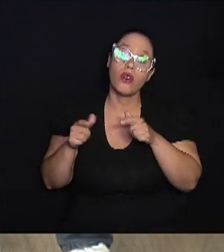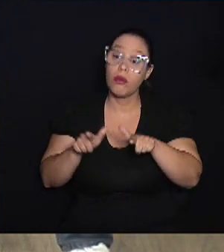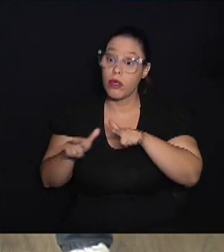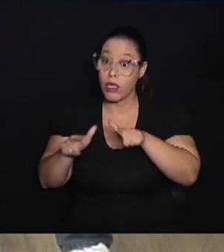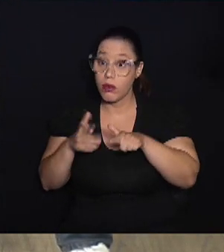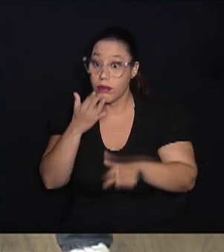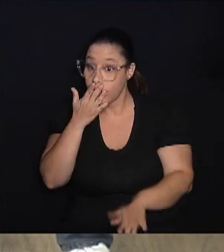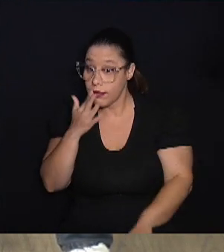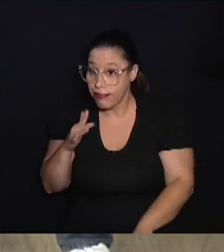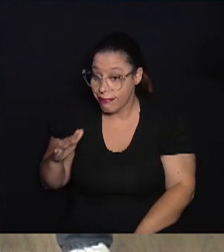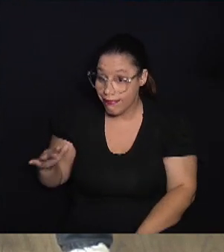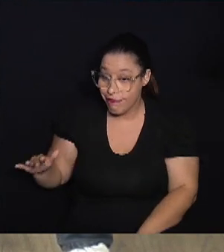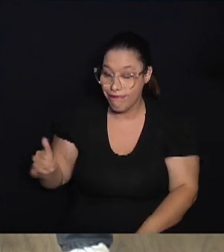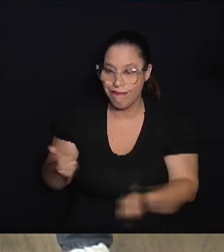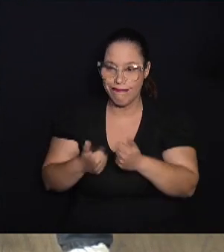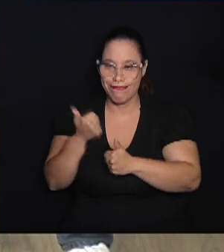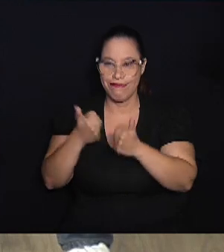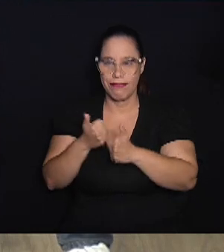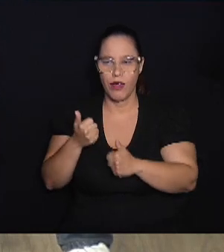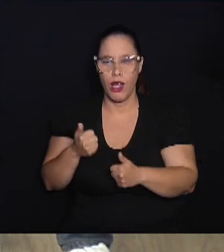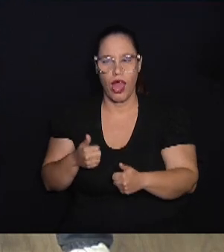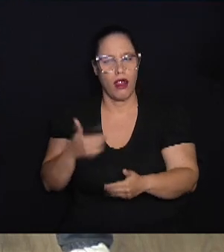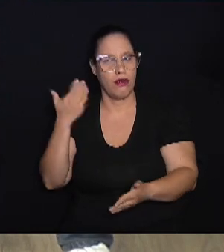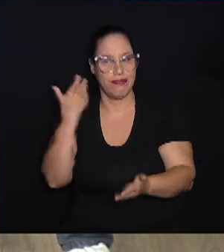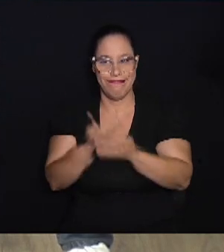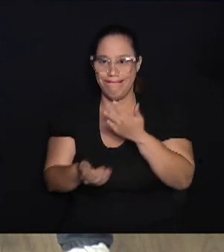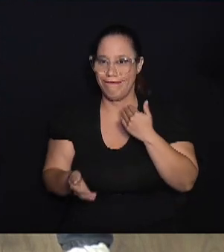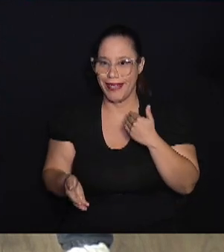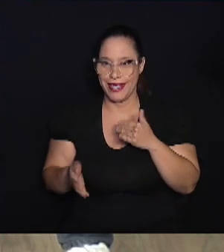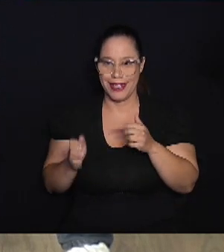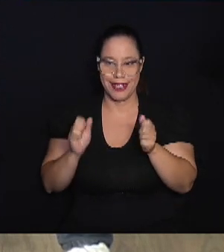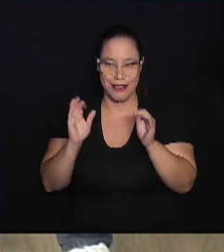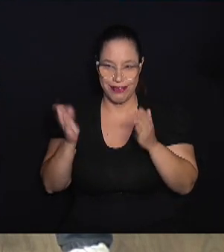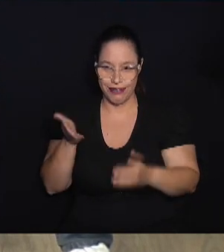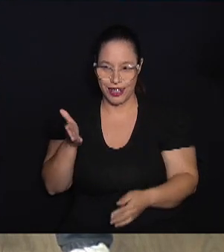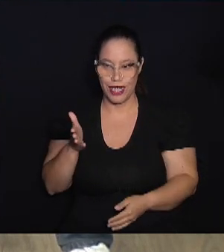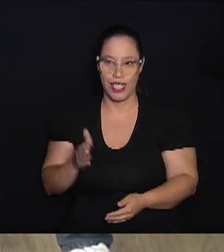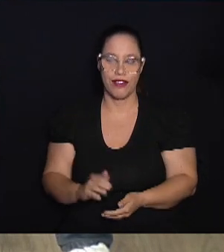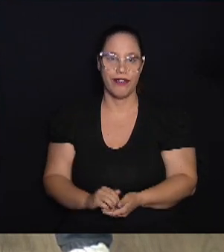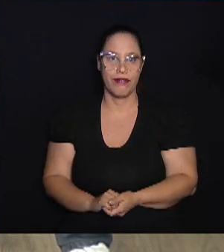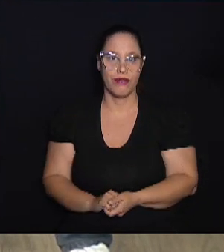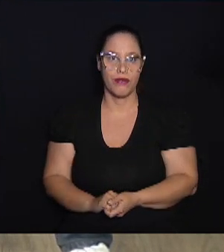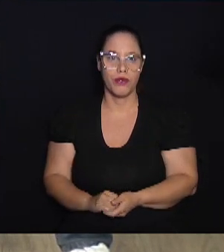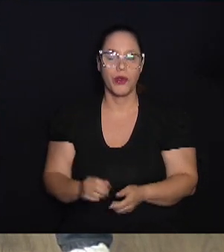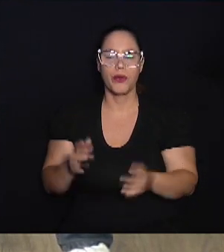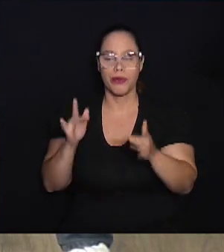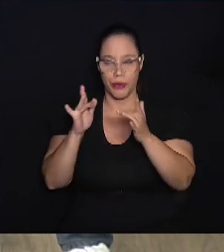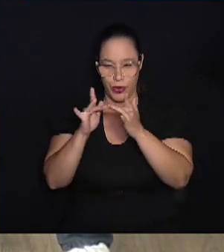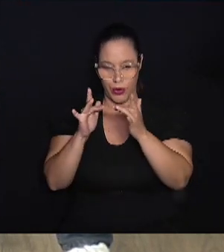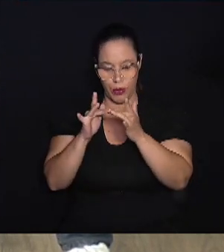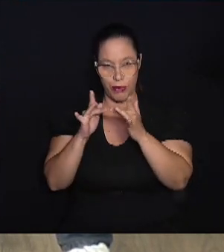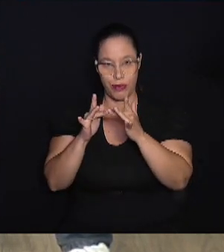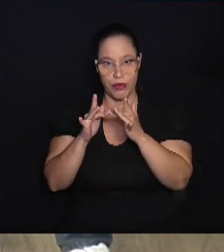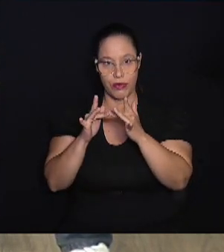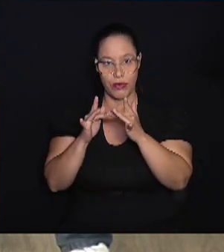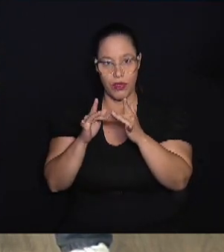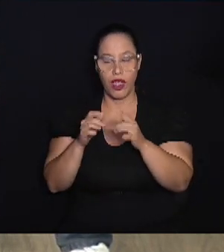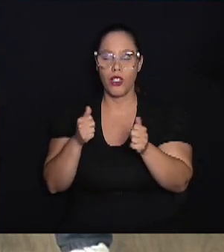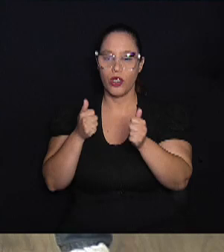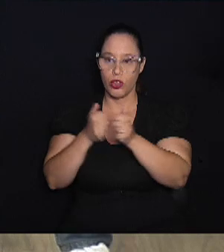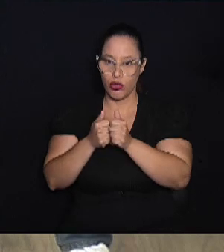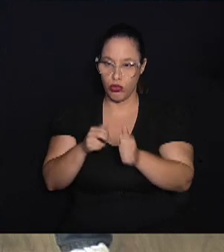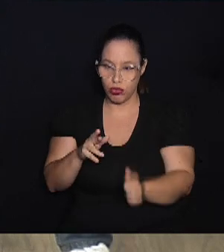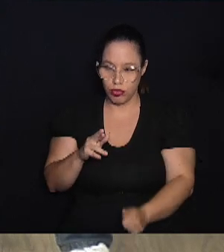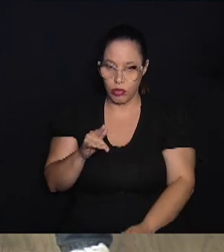a criançada no esporte. Não percam que é logo acabando aqui o Jornal Câmara. Combinado, então, estarei nessa com o Rafa também,